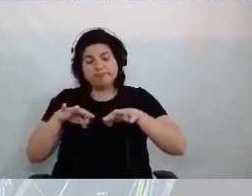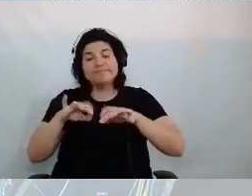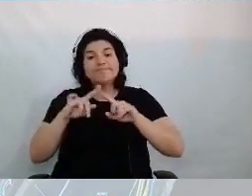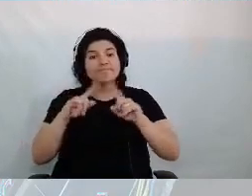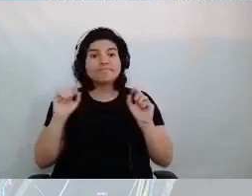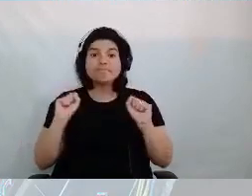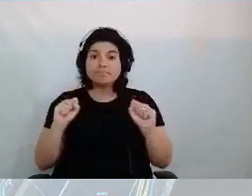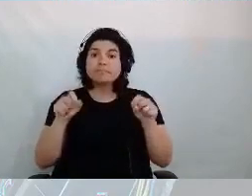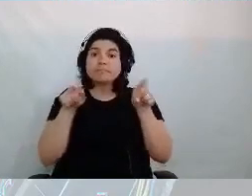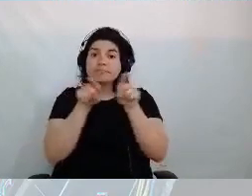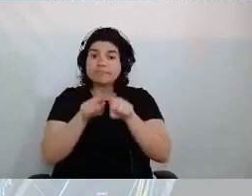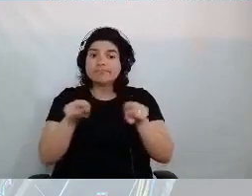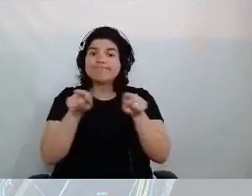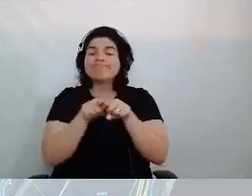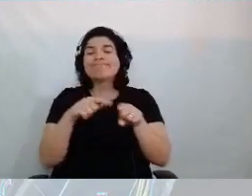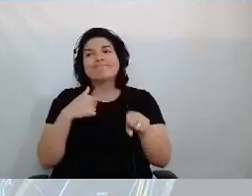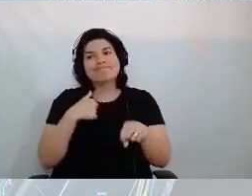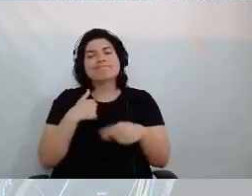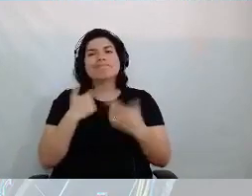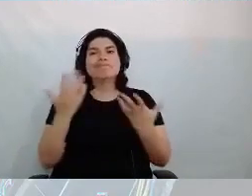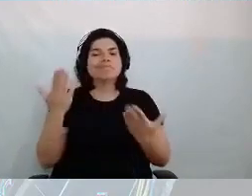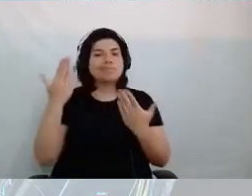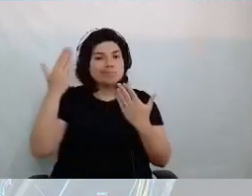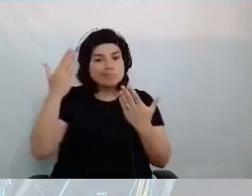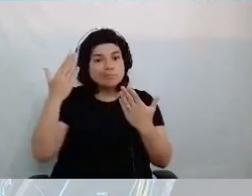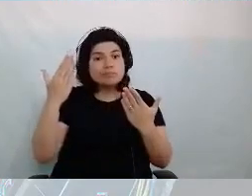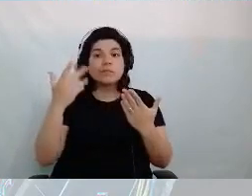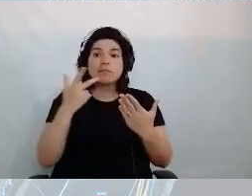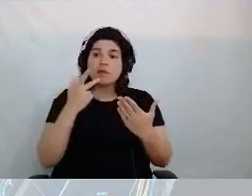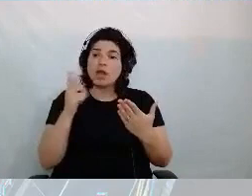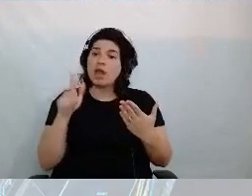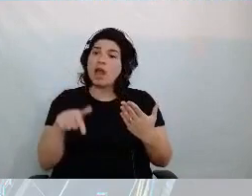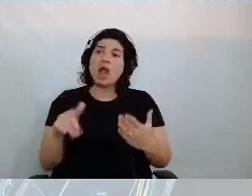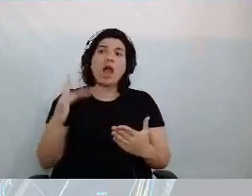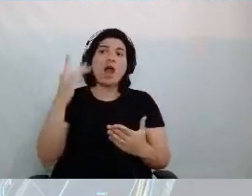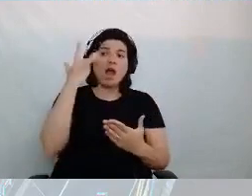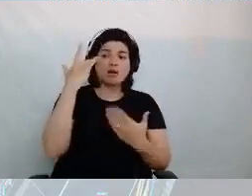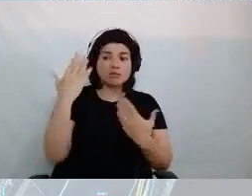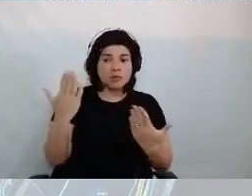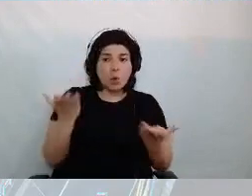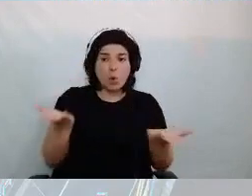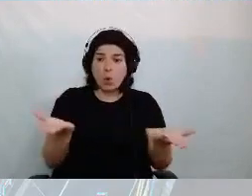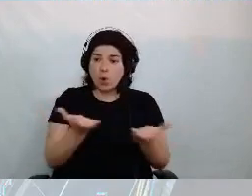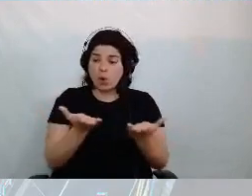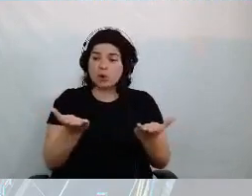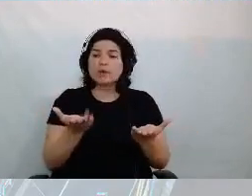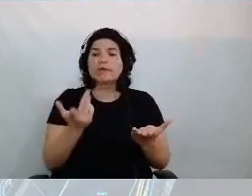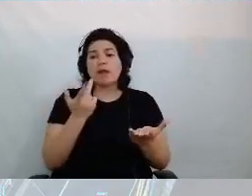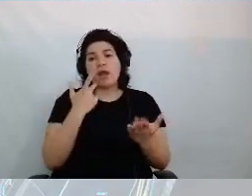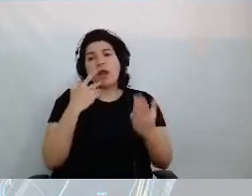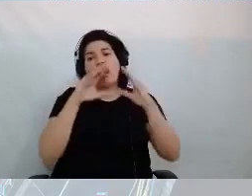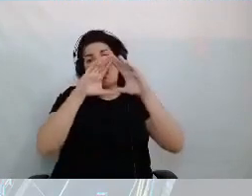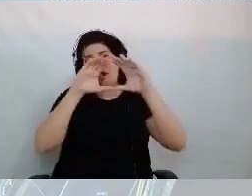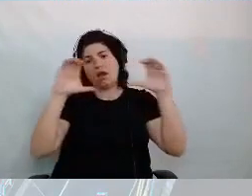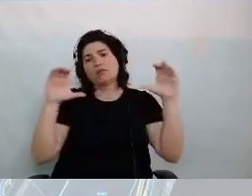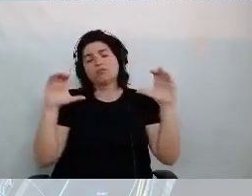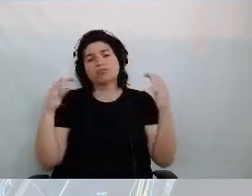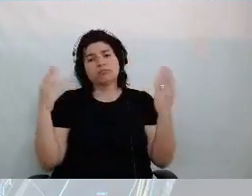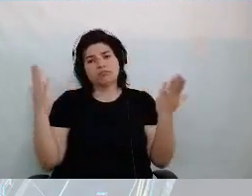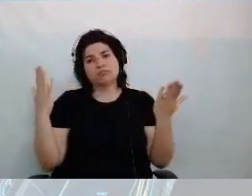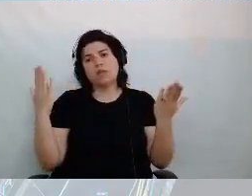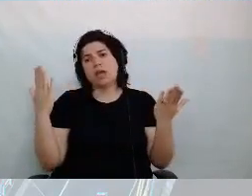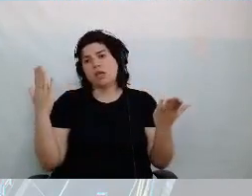que eu esteja subestimando, e eu falar em subestimar nos dias de hoje, usando cloud, isso significa eu